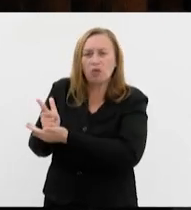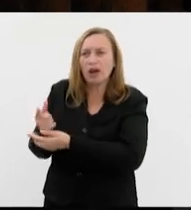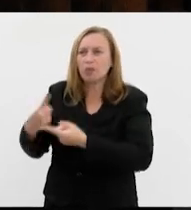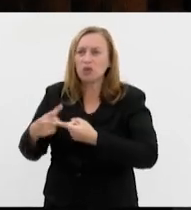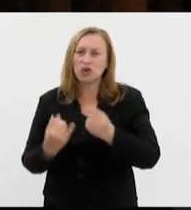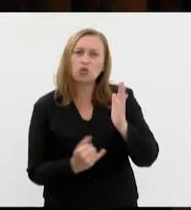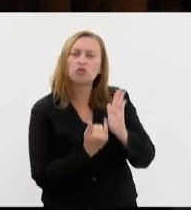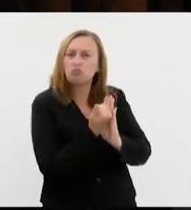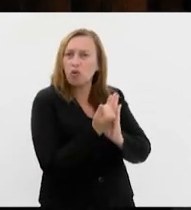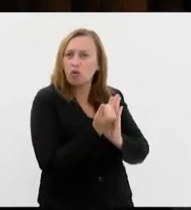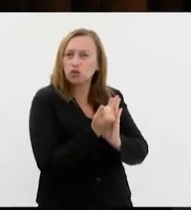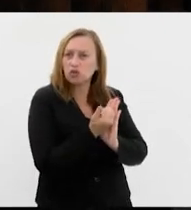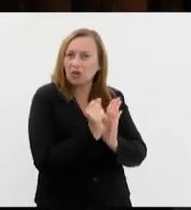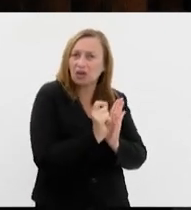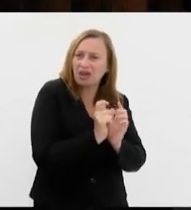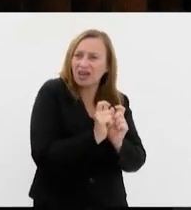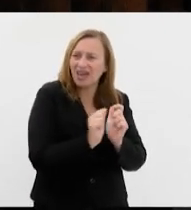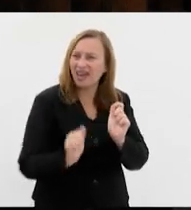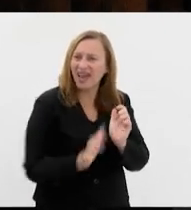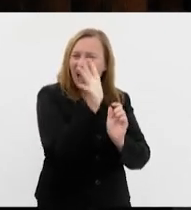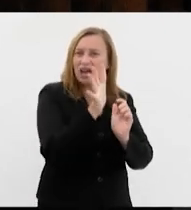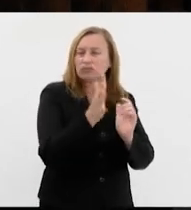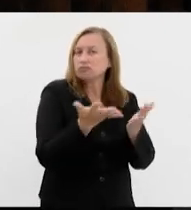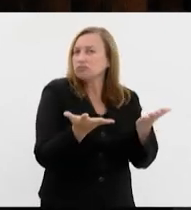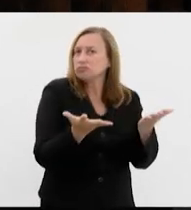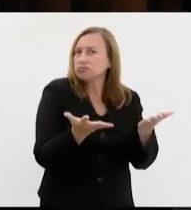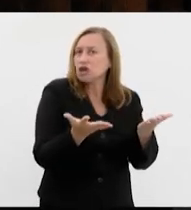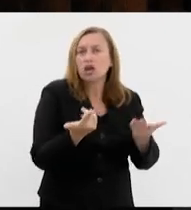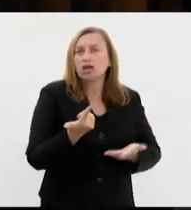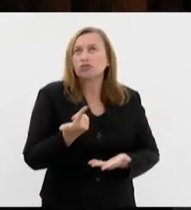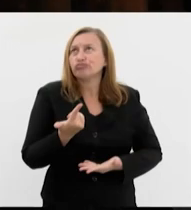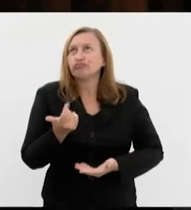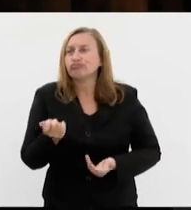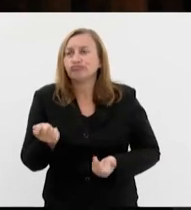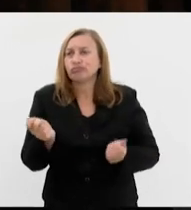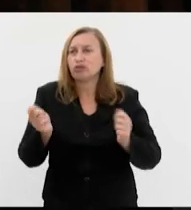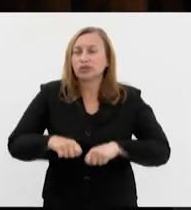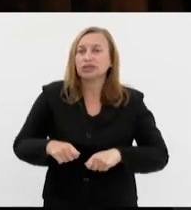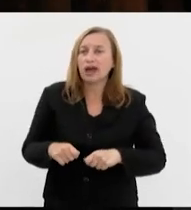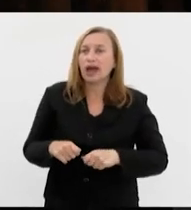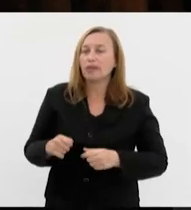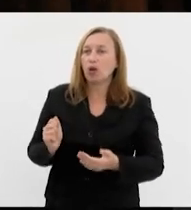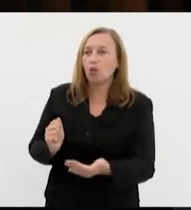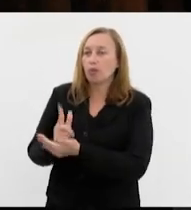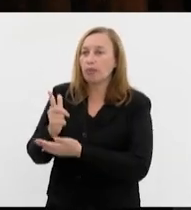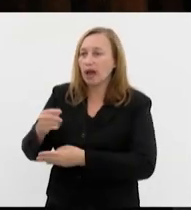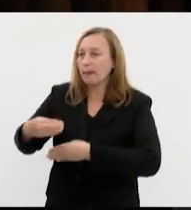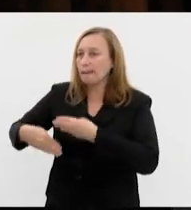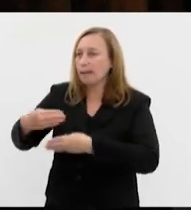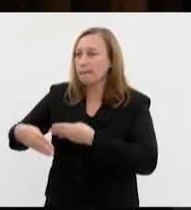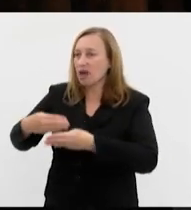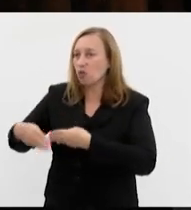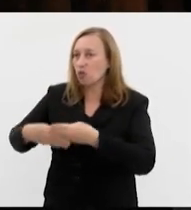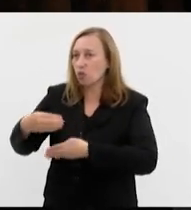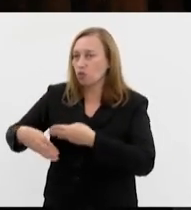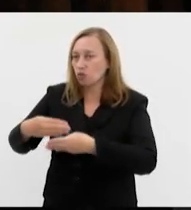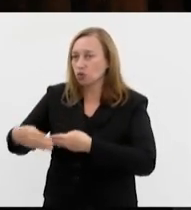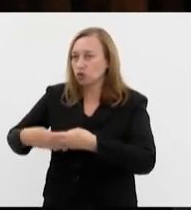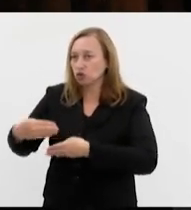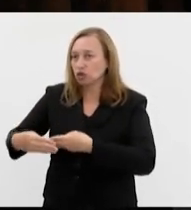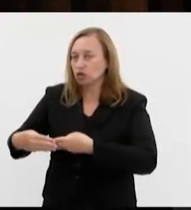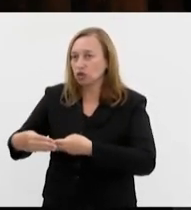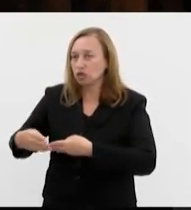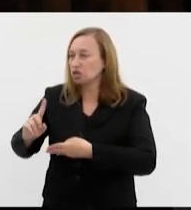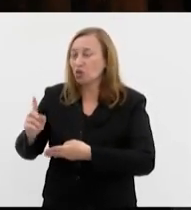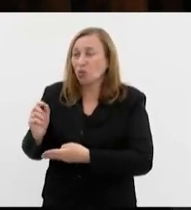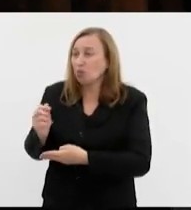do óculos ajuda o óculos a ter um preço abusivo. Não dá para a pessoa precisar comprar papel higiênico e não comprar porque o imposto